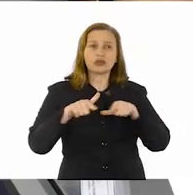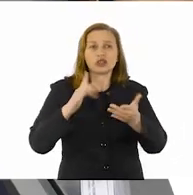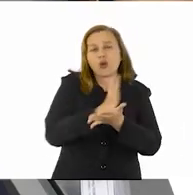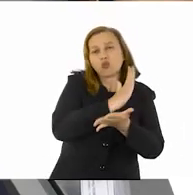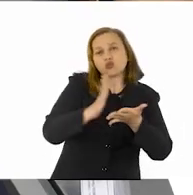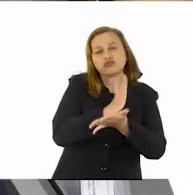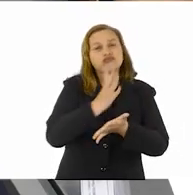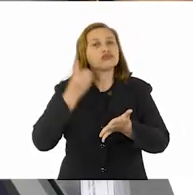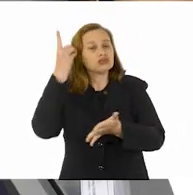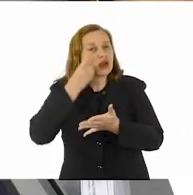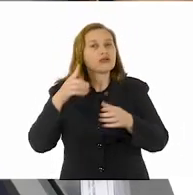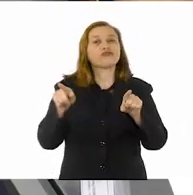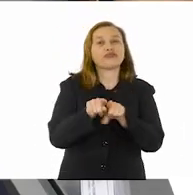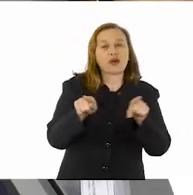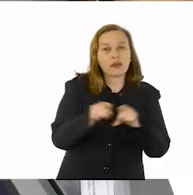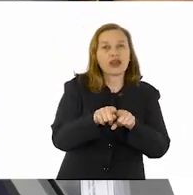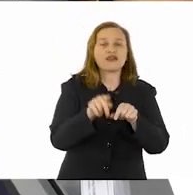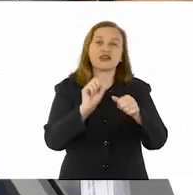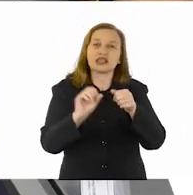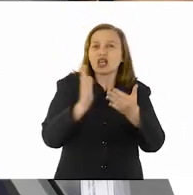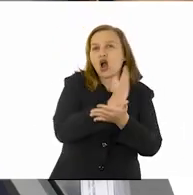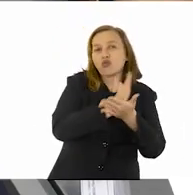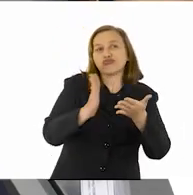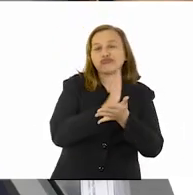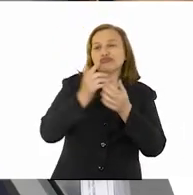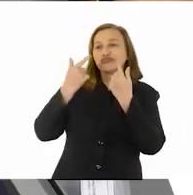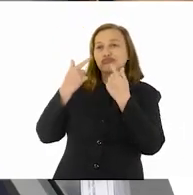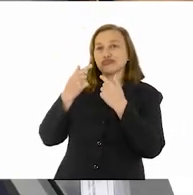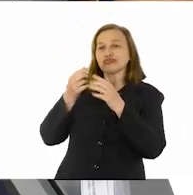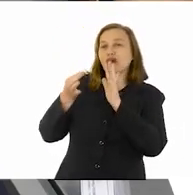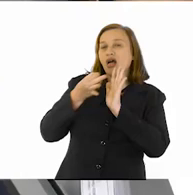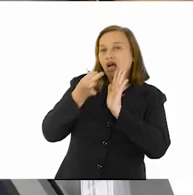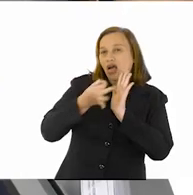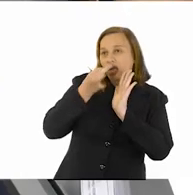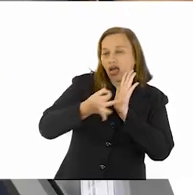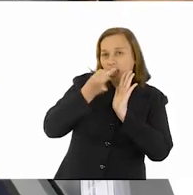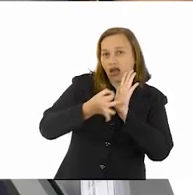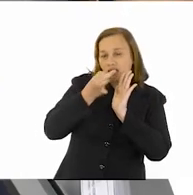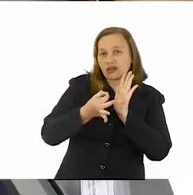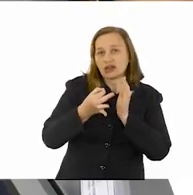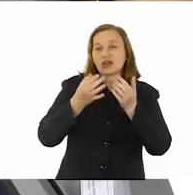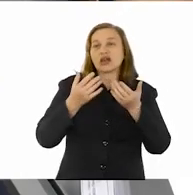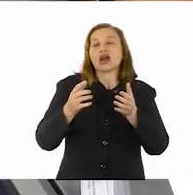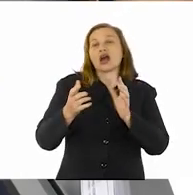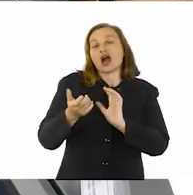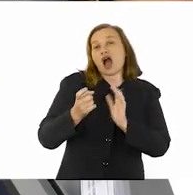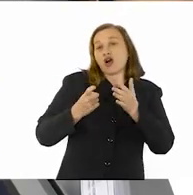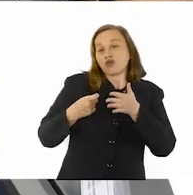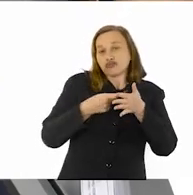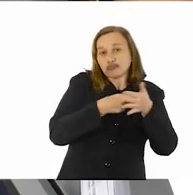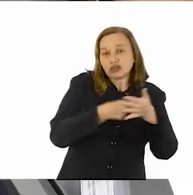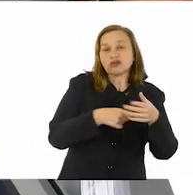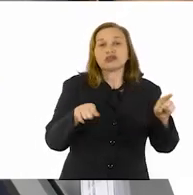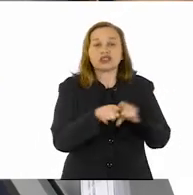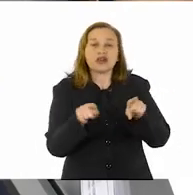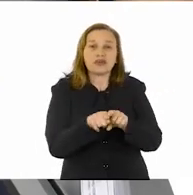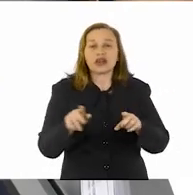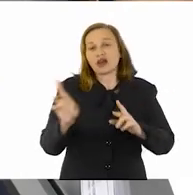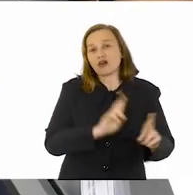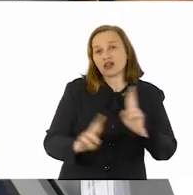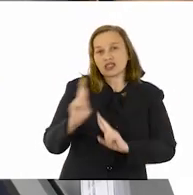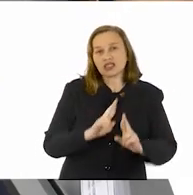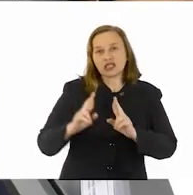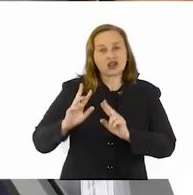plenário desde a abertura dos trabalhos alguns senhores parlamentares também fizeram algumas reclamações que trouxeram algumas